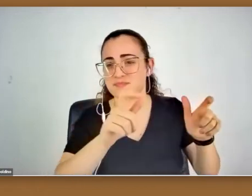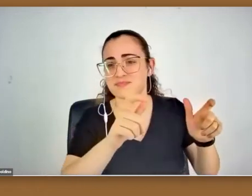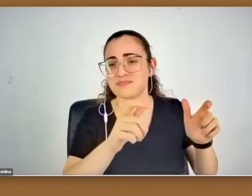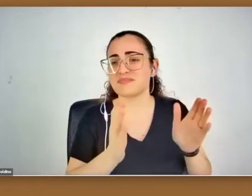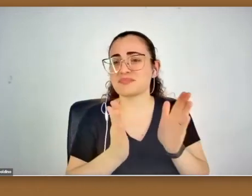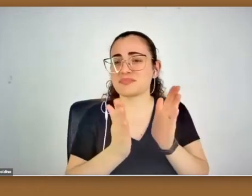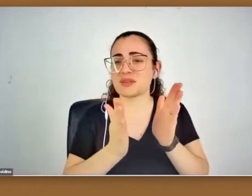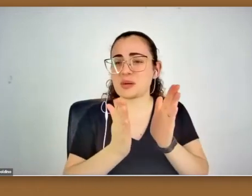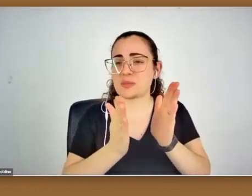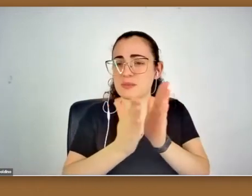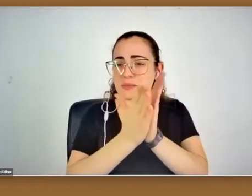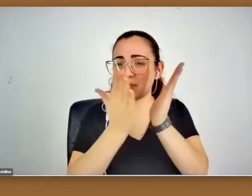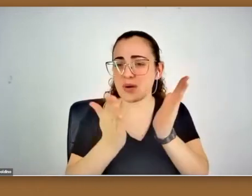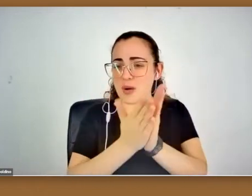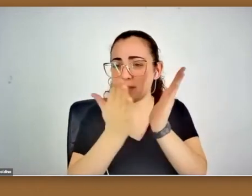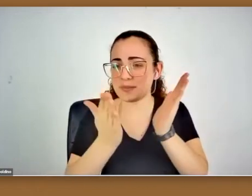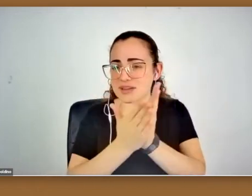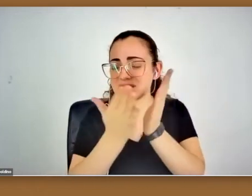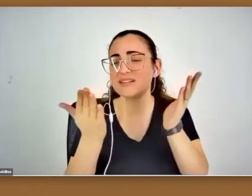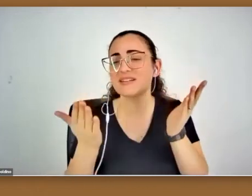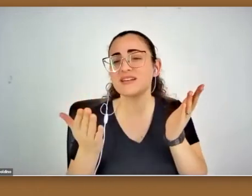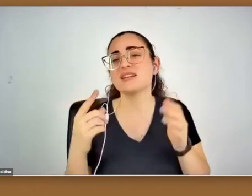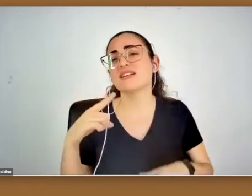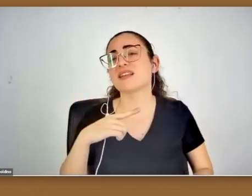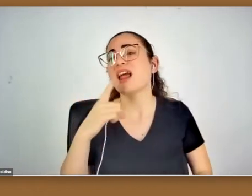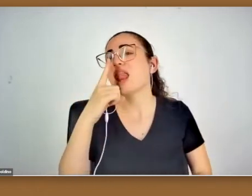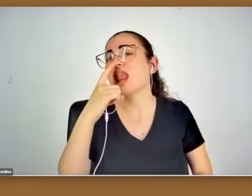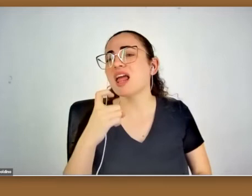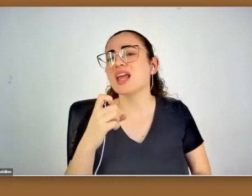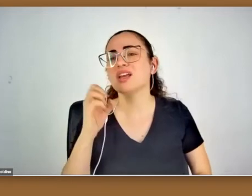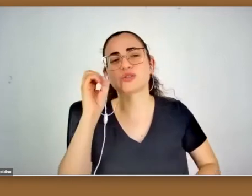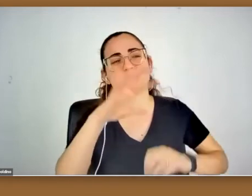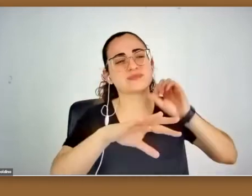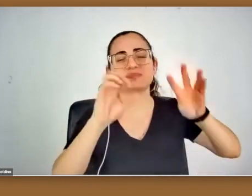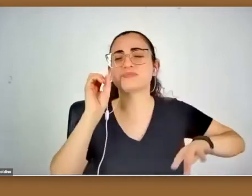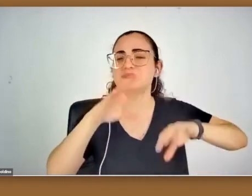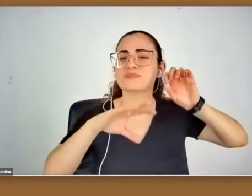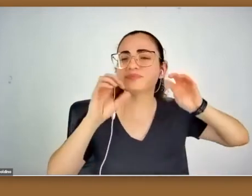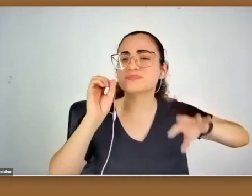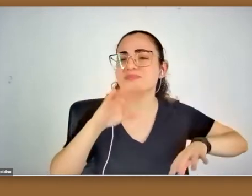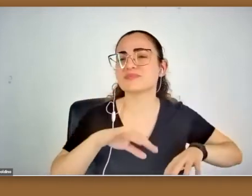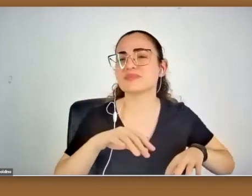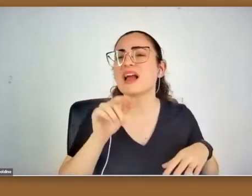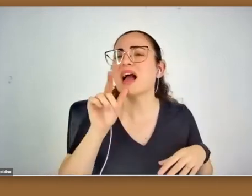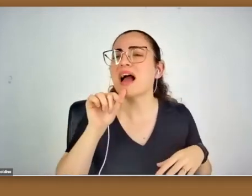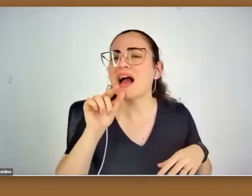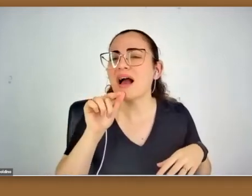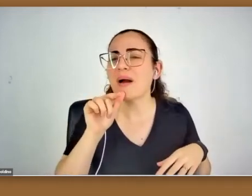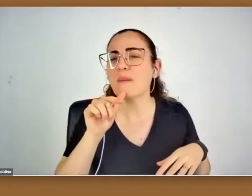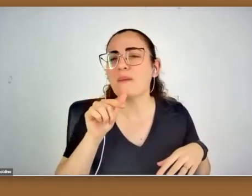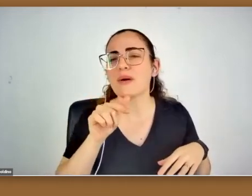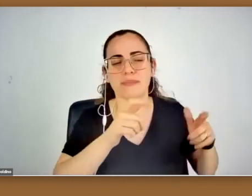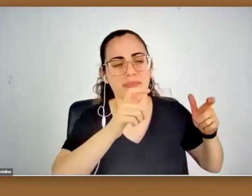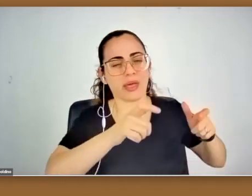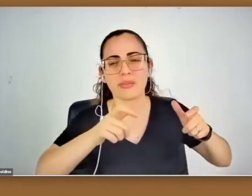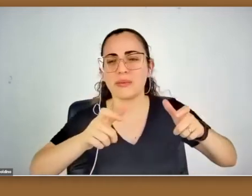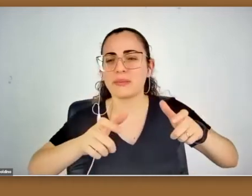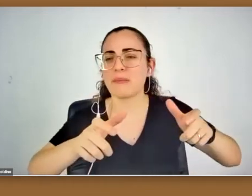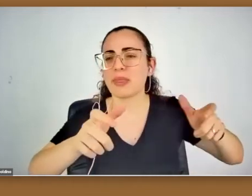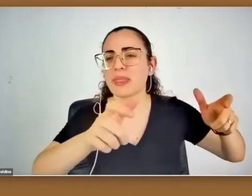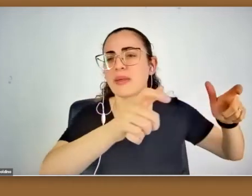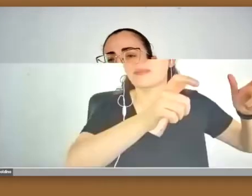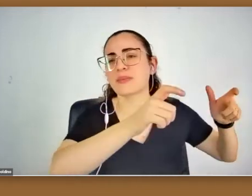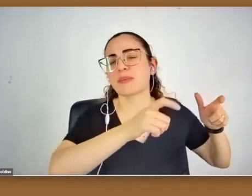de quê? Né? De lixo acumulado, de água parada. Então, a erradicação da pobreza ela é